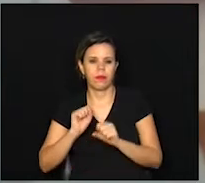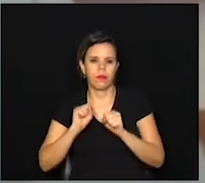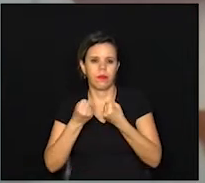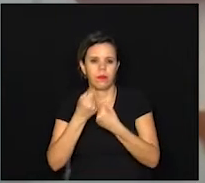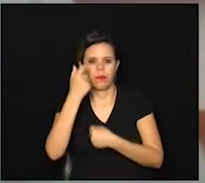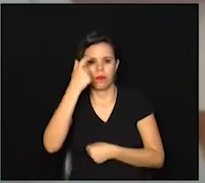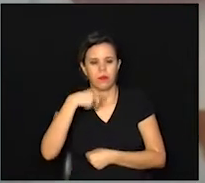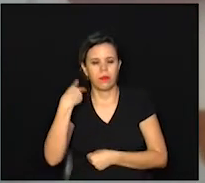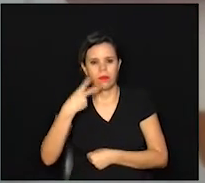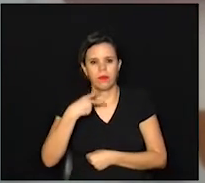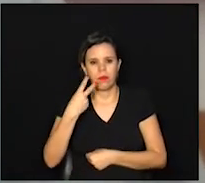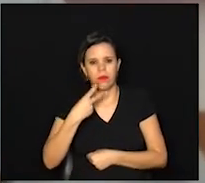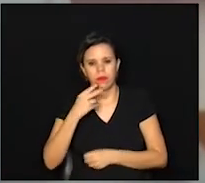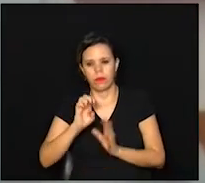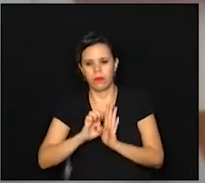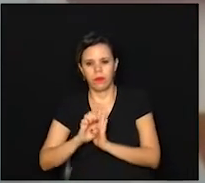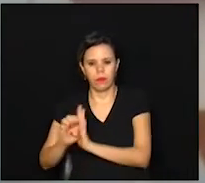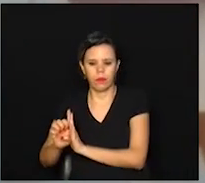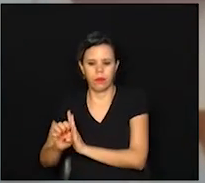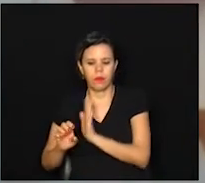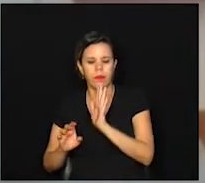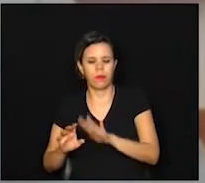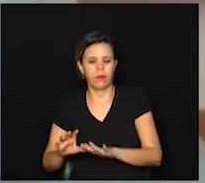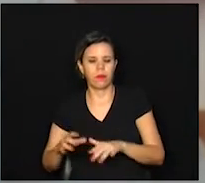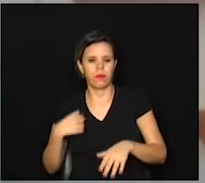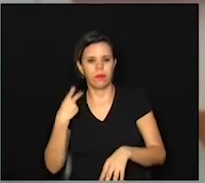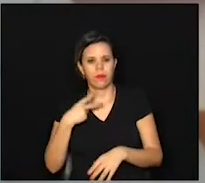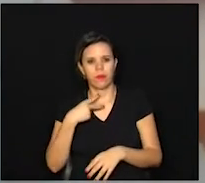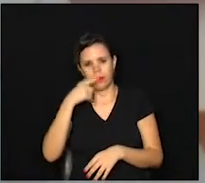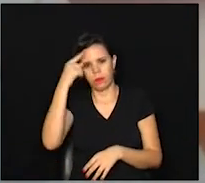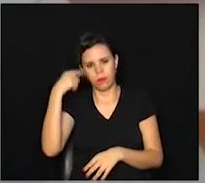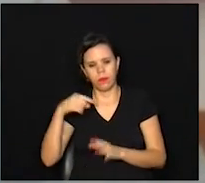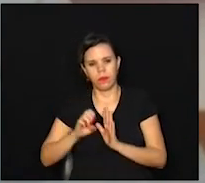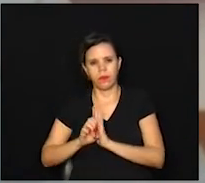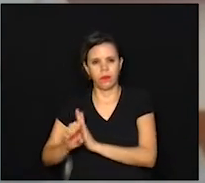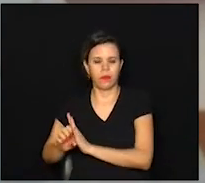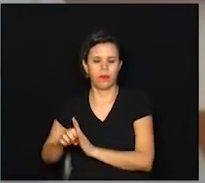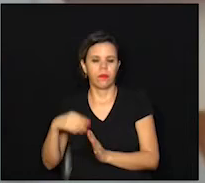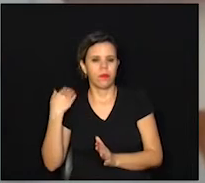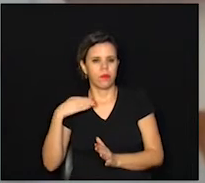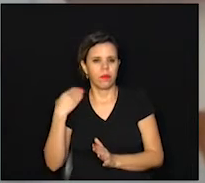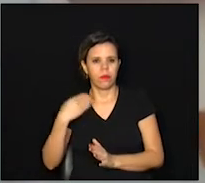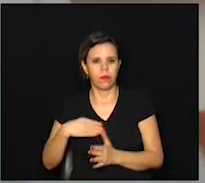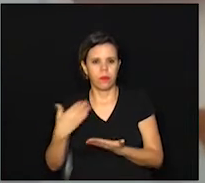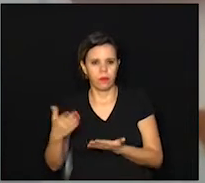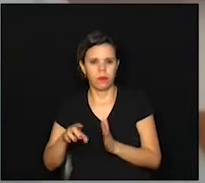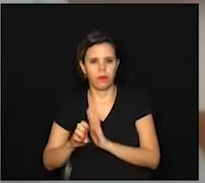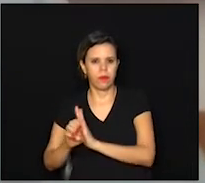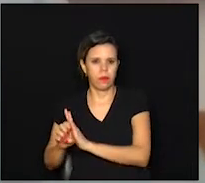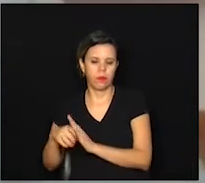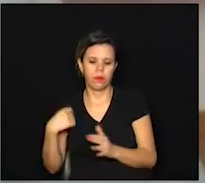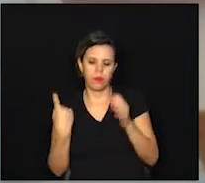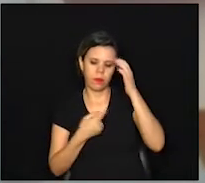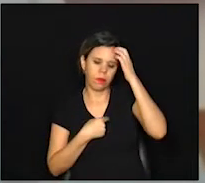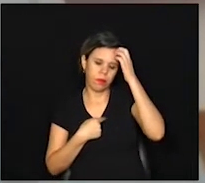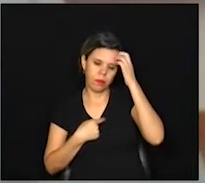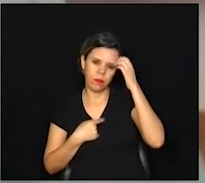um vereador de esquerda, aqui a vereadora Paola também, a vereadora Mariana Conte. Nós temos as